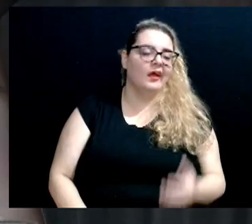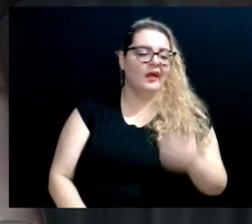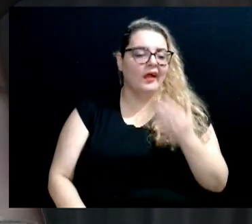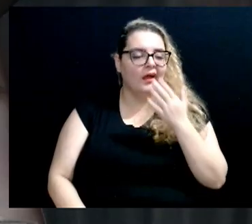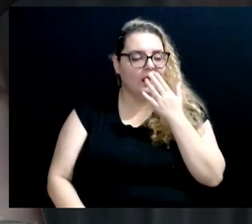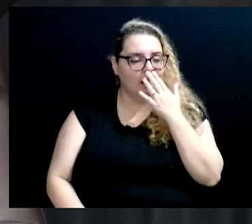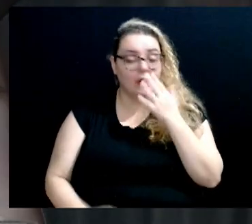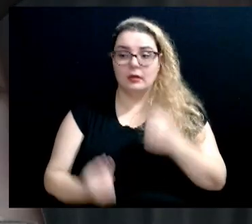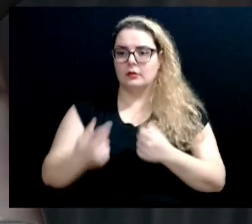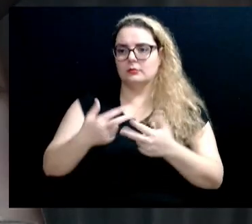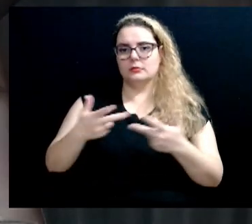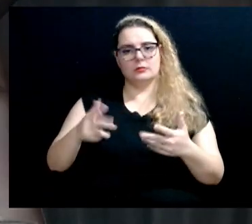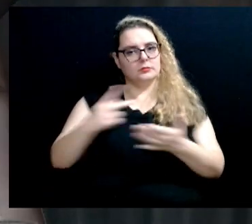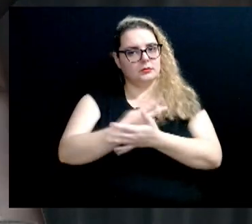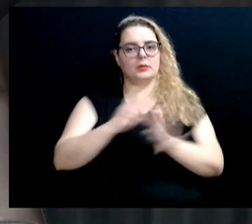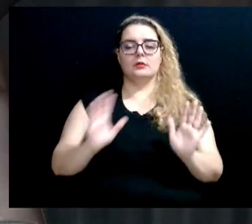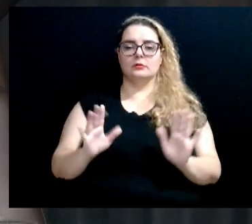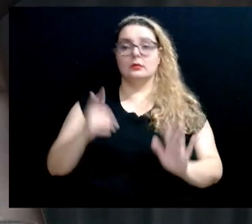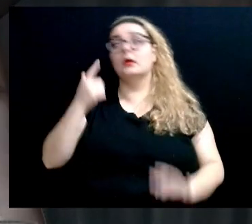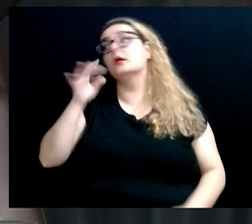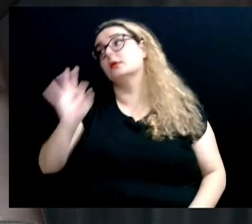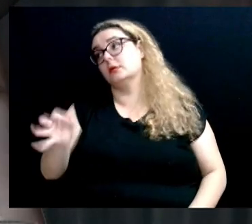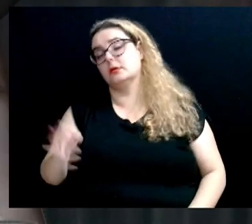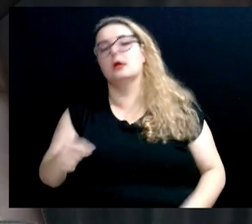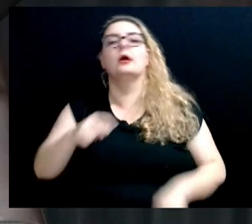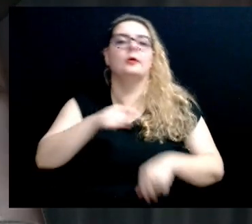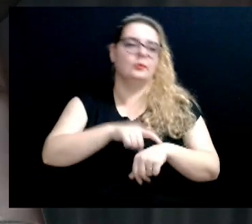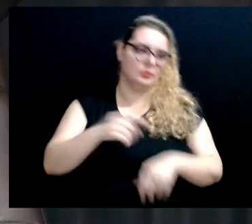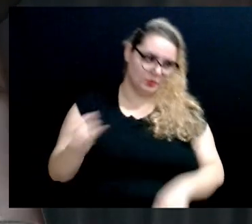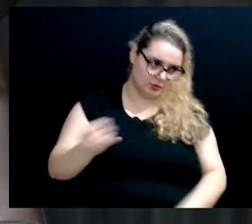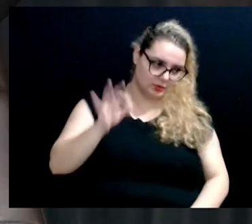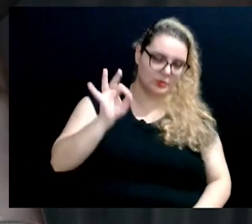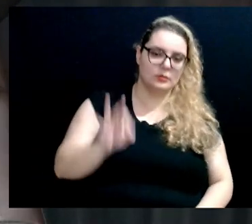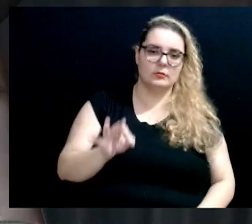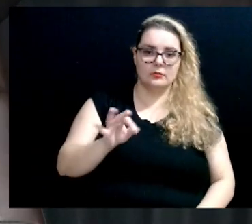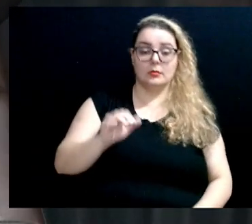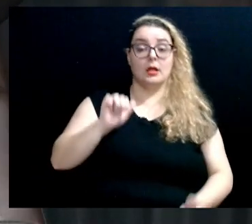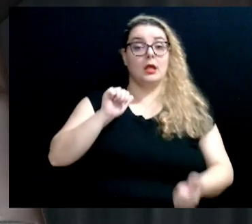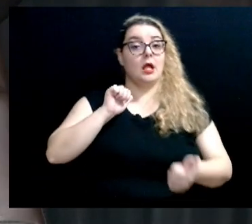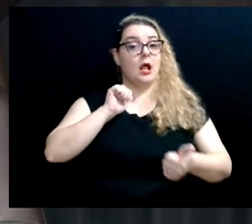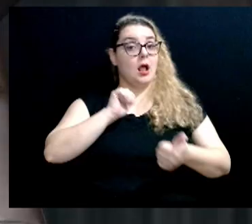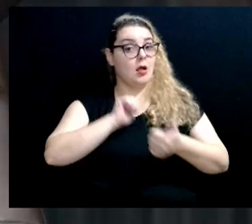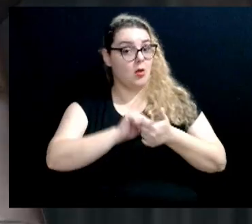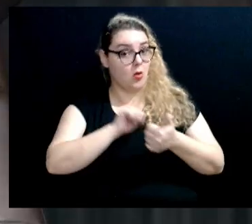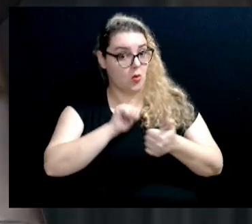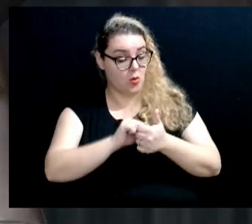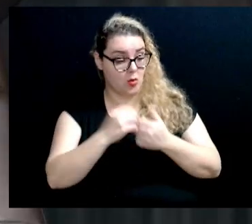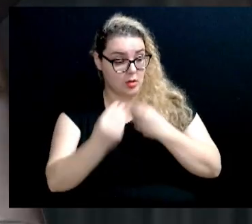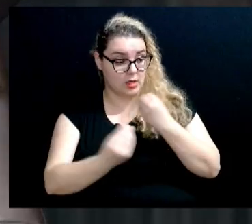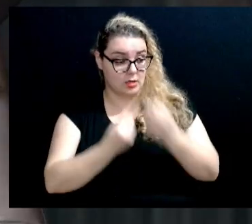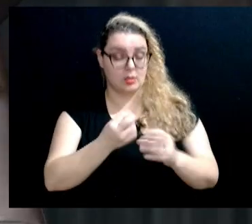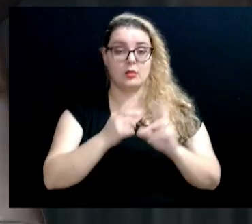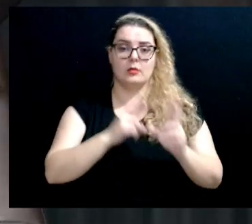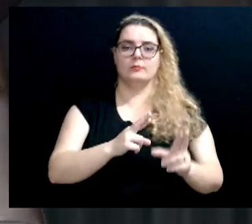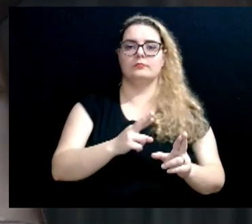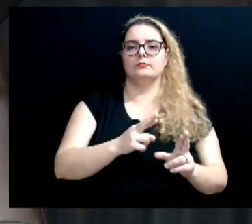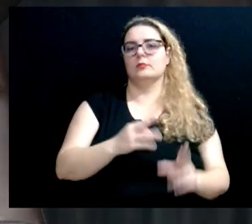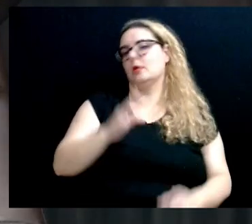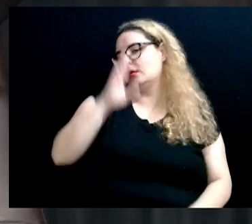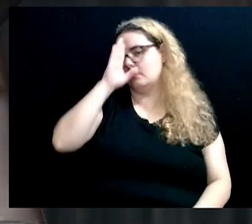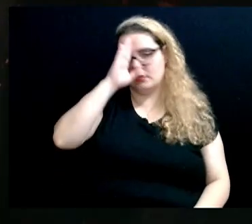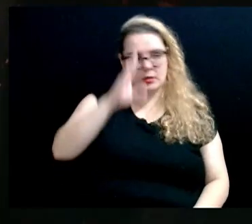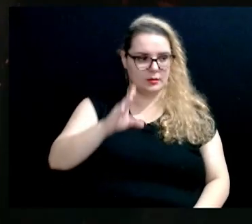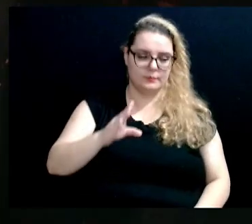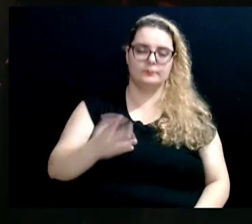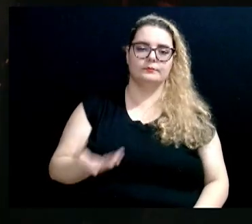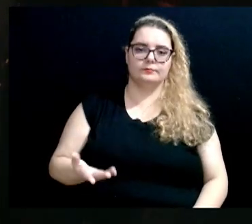Então, lógico que o tempo ele é muito importante, mas a qualidade de como eu estou dormindo é essencial, é fundamental.